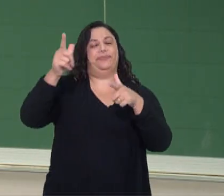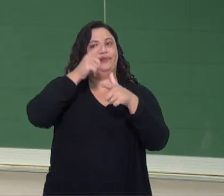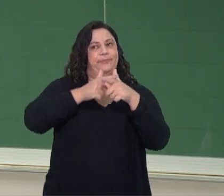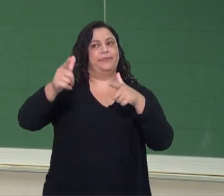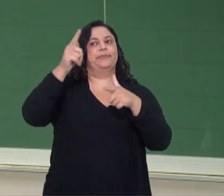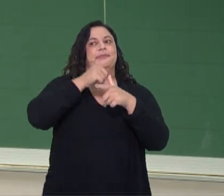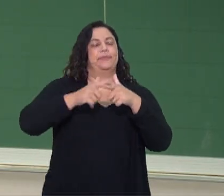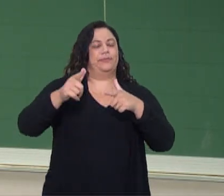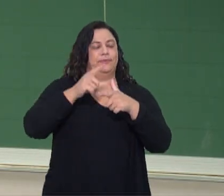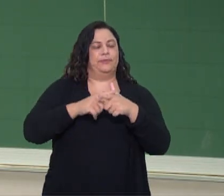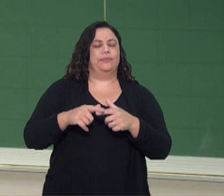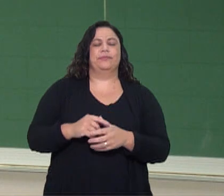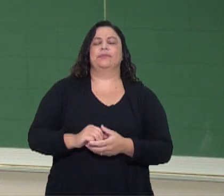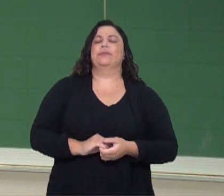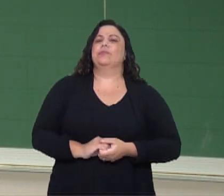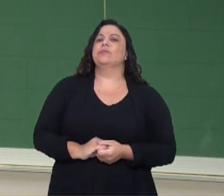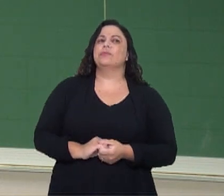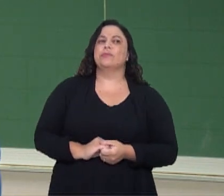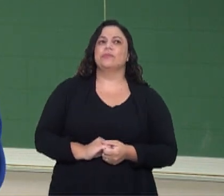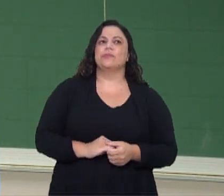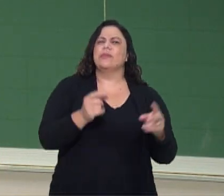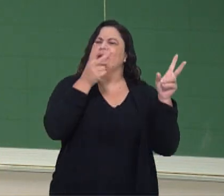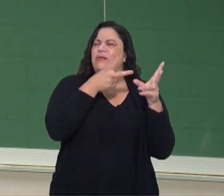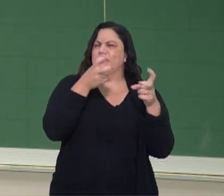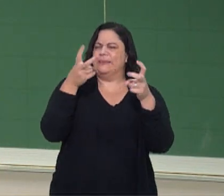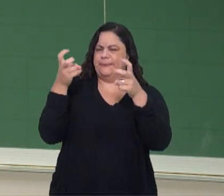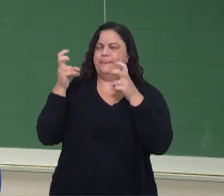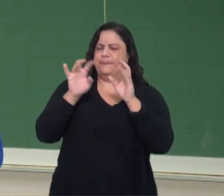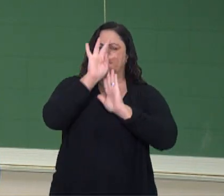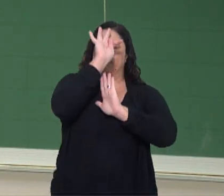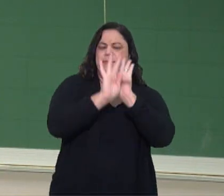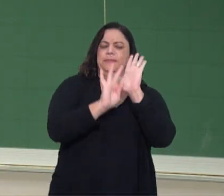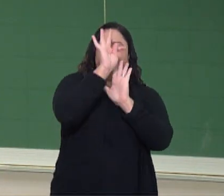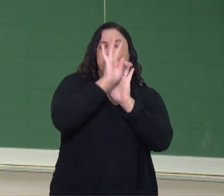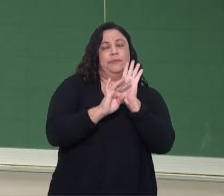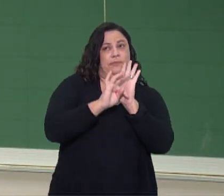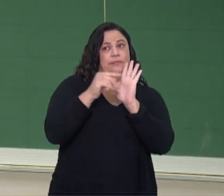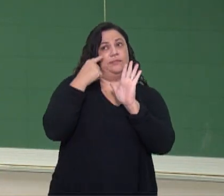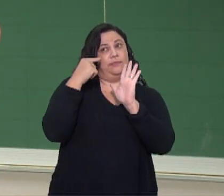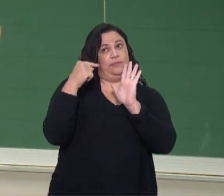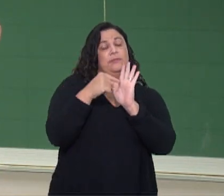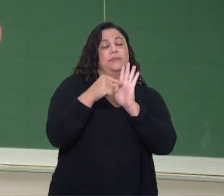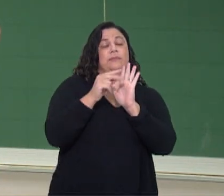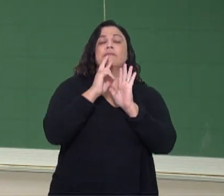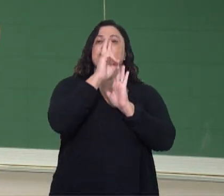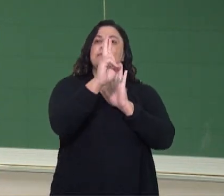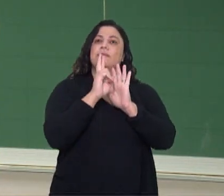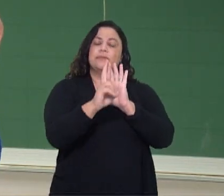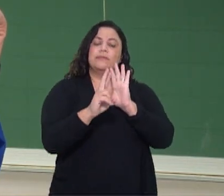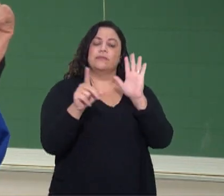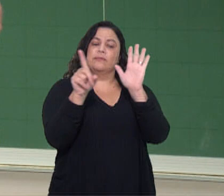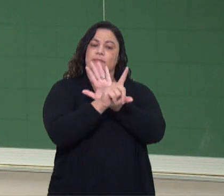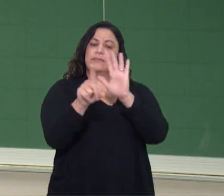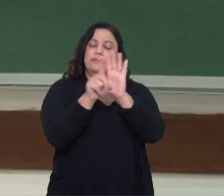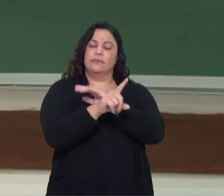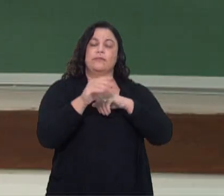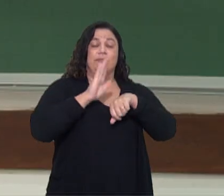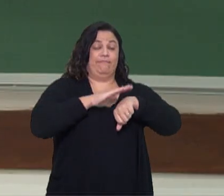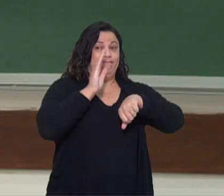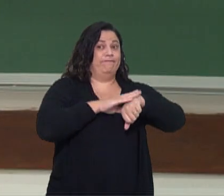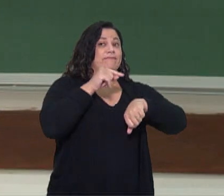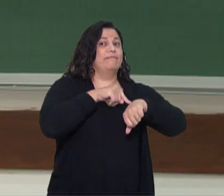Percebem em relação ao texto e eu quero, a partir do que vocês perceberam, eu quero que vocês respondam essa questão e eu vou dar um tempo para